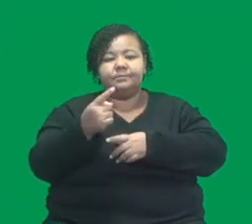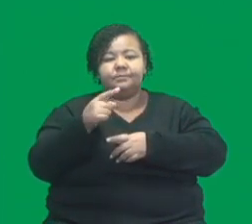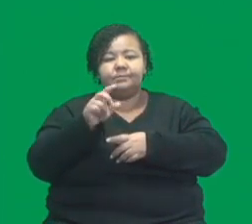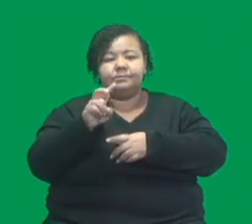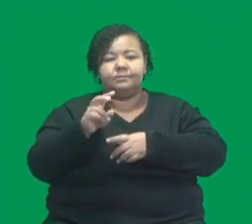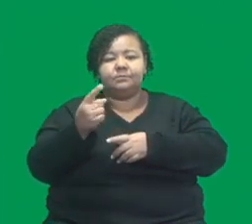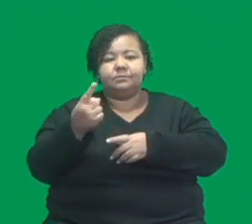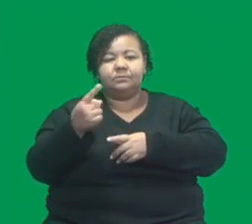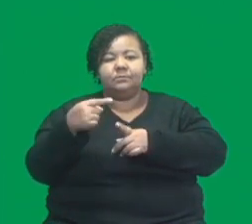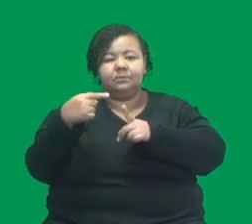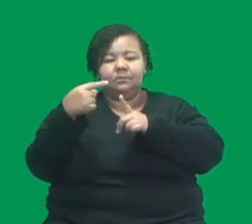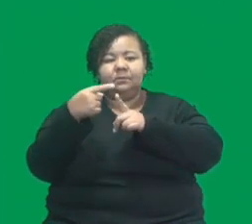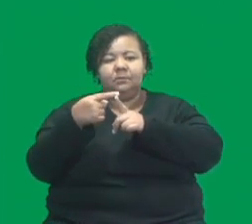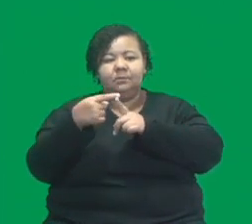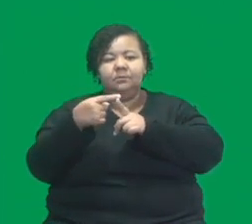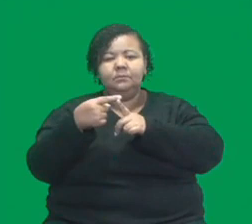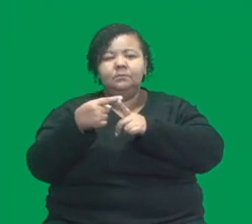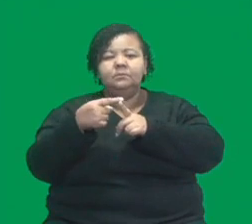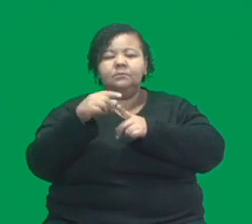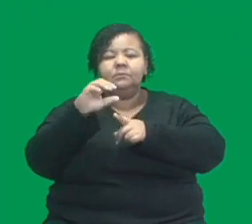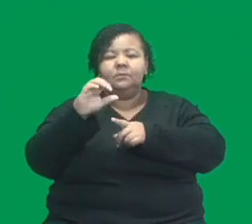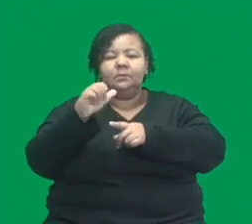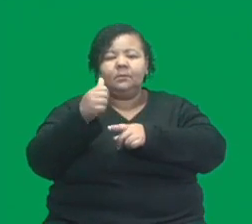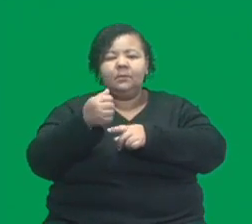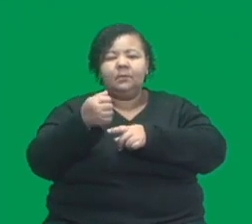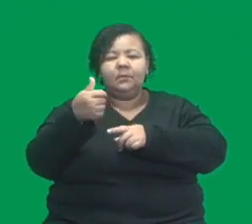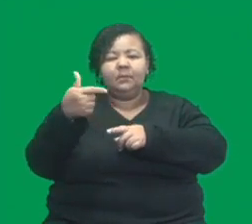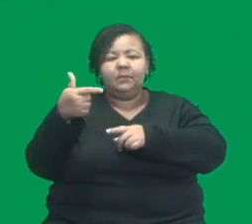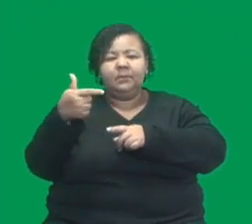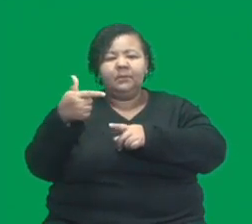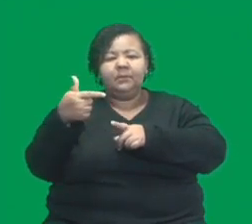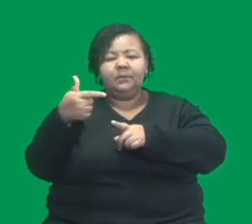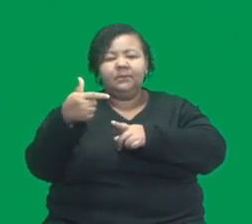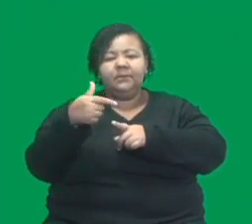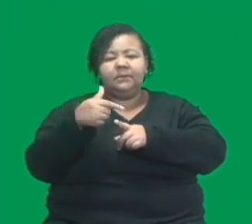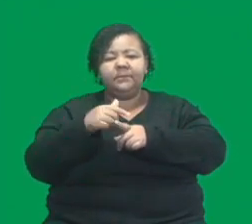v1 mais A2,